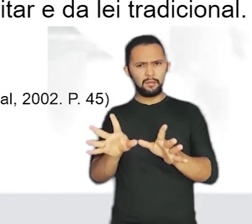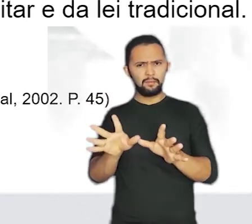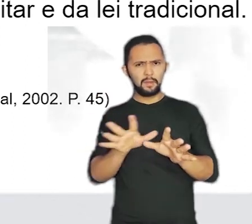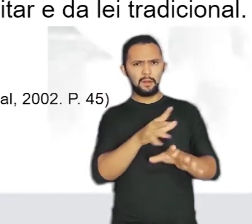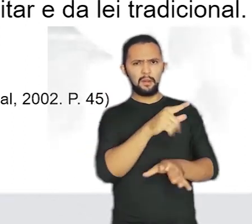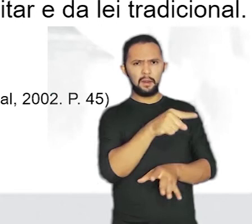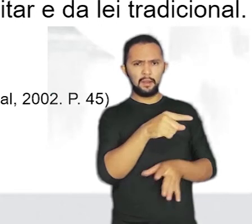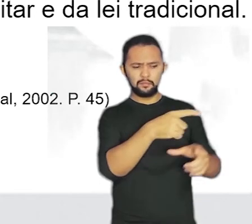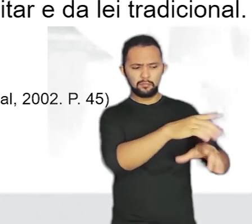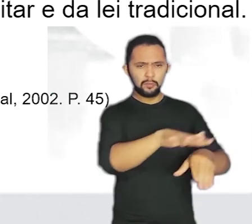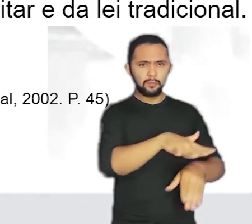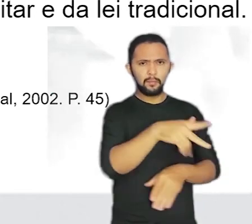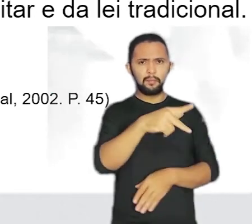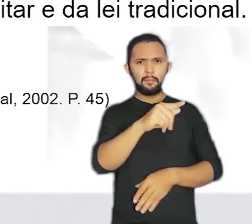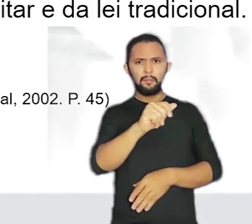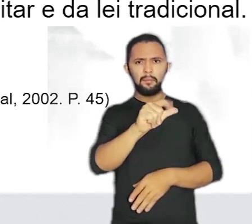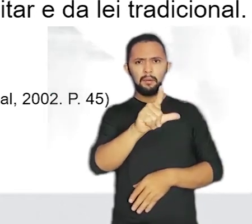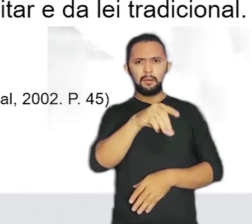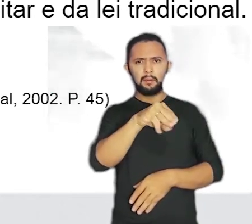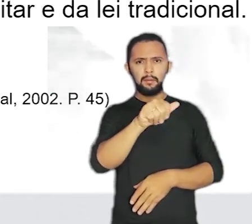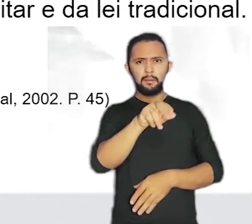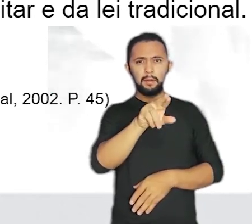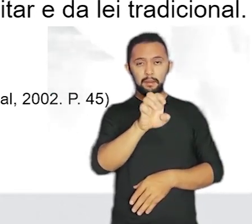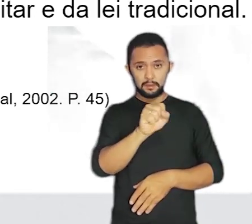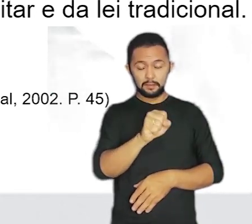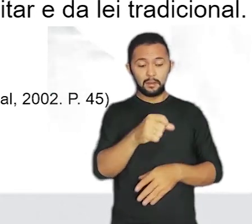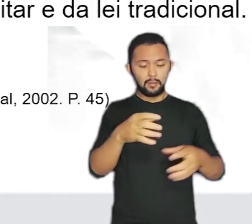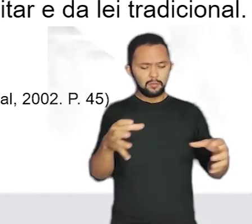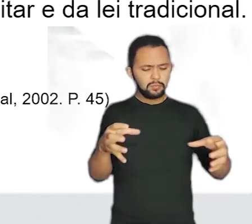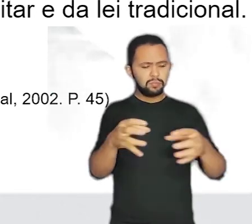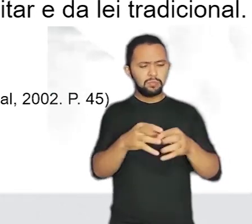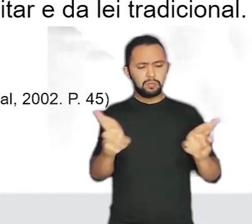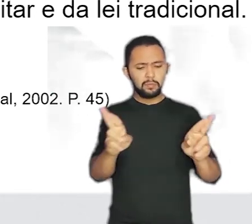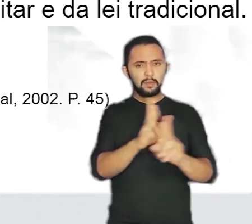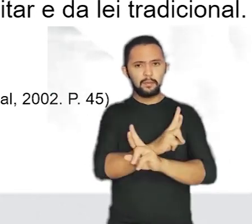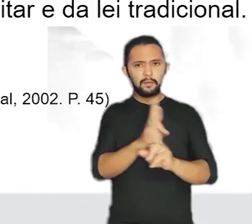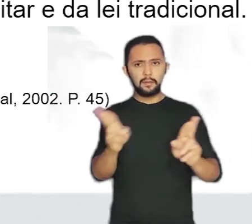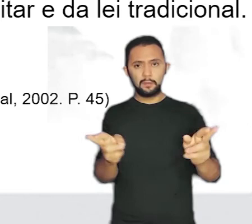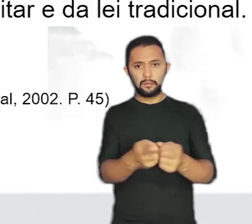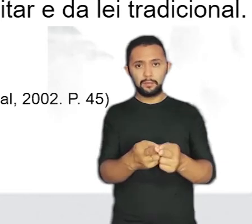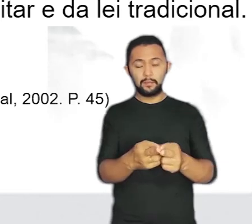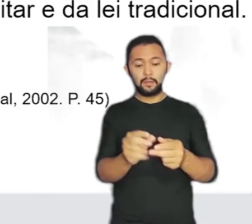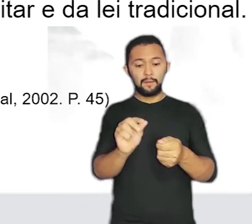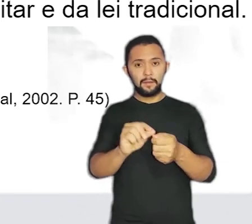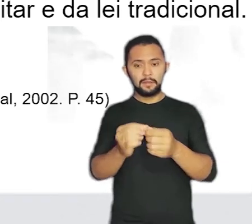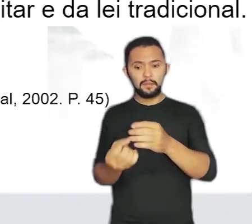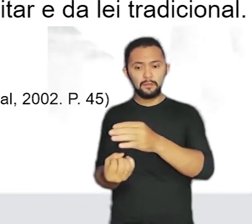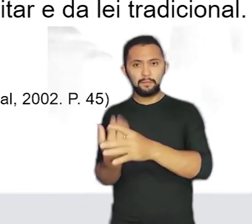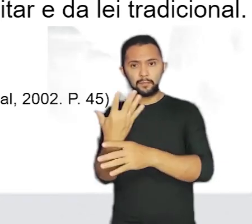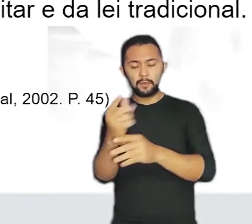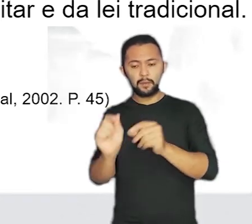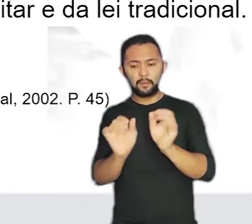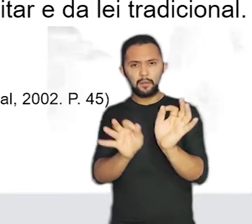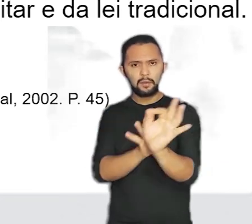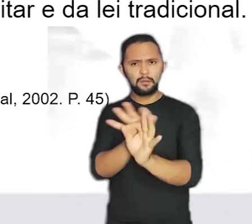fazendas, engenhos, cidades e vilas, reunindo-se, agrupando-se de redor dos chefes, fundando uma administração,